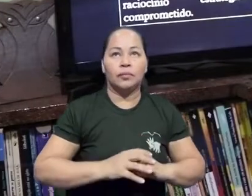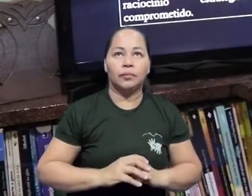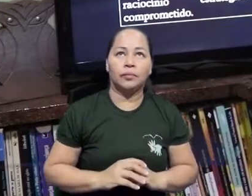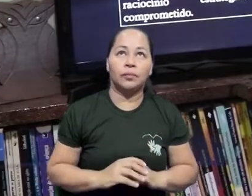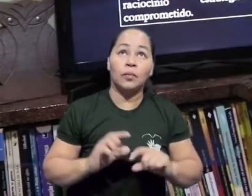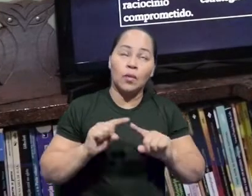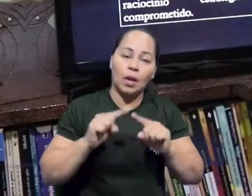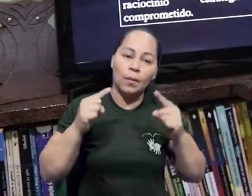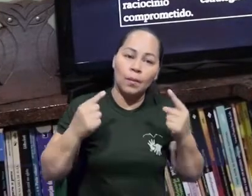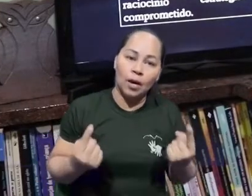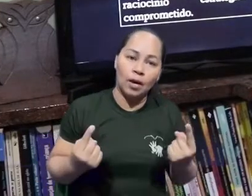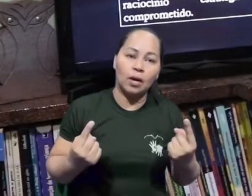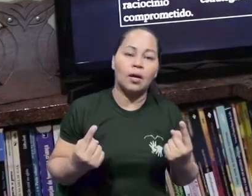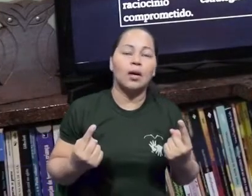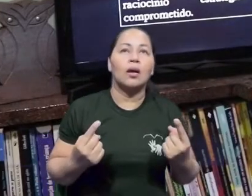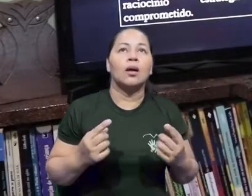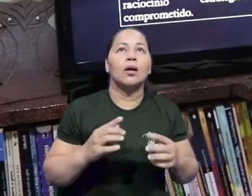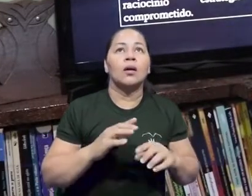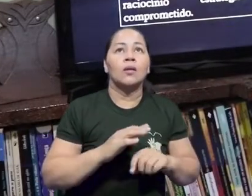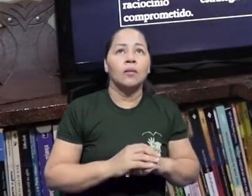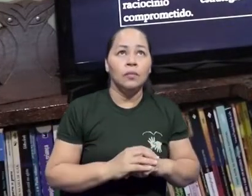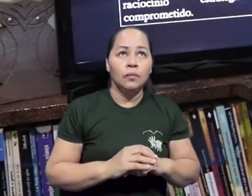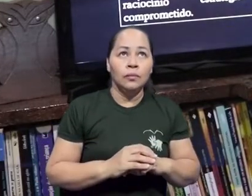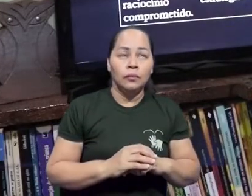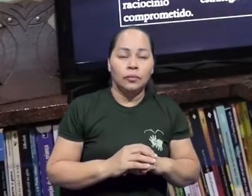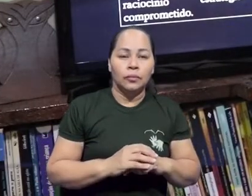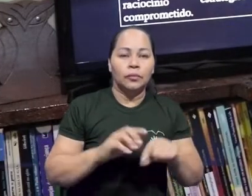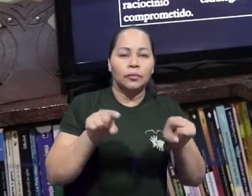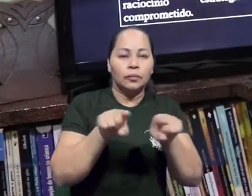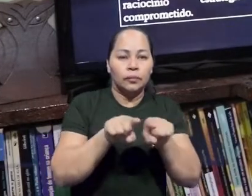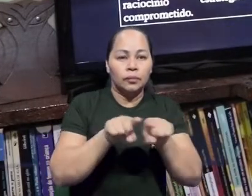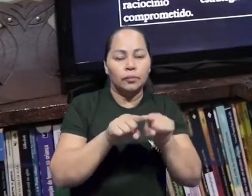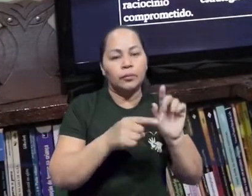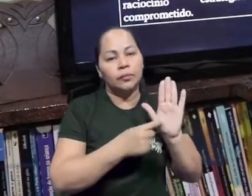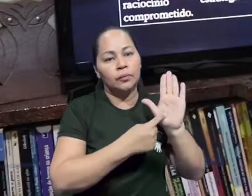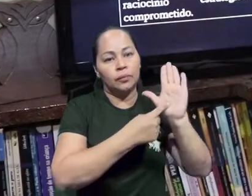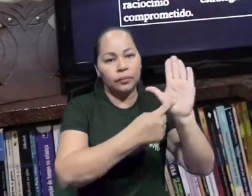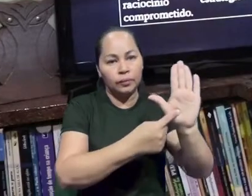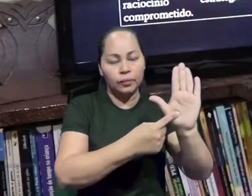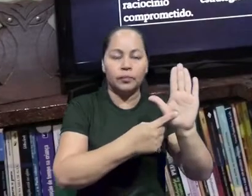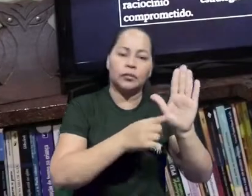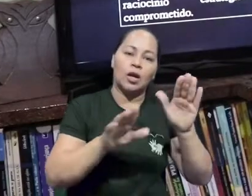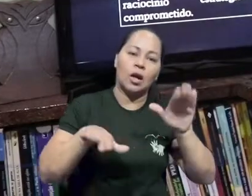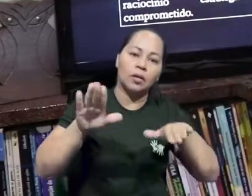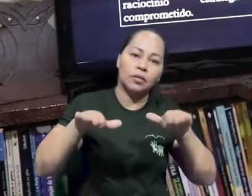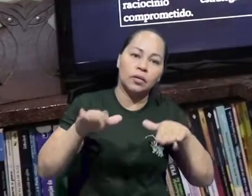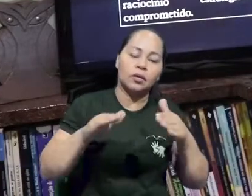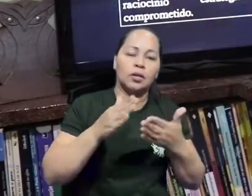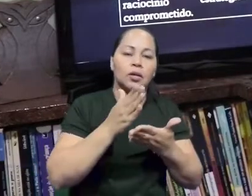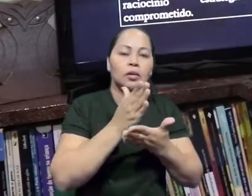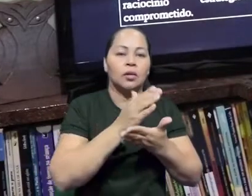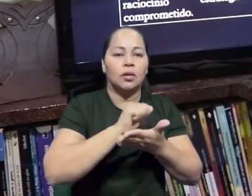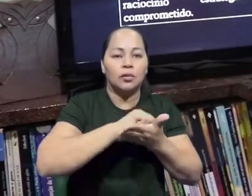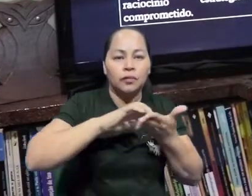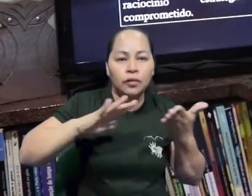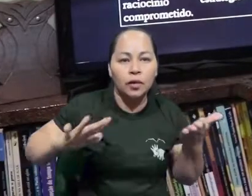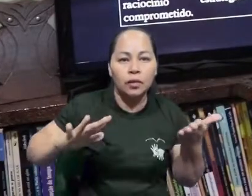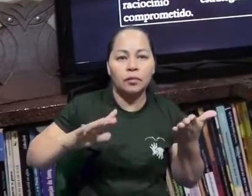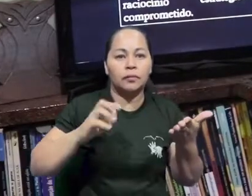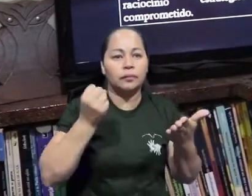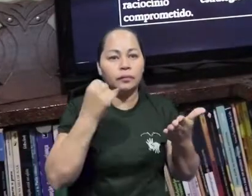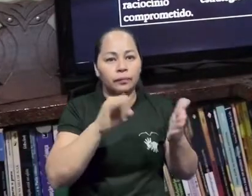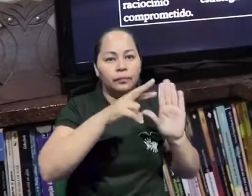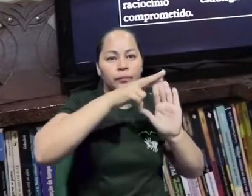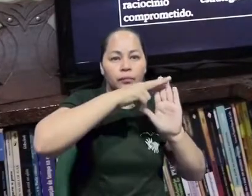matemática. Lazer, manifestação de preferência por alguma atividade, se ele